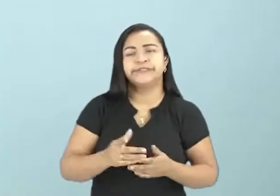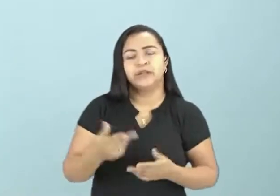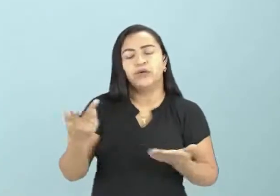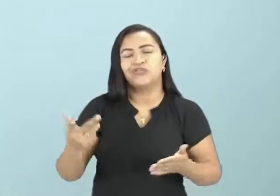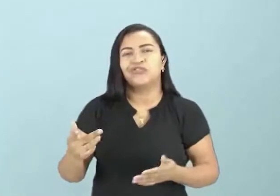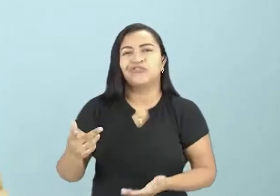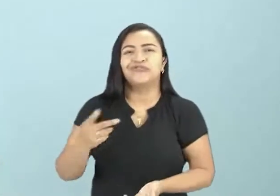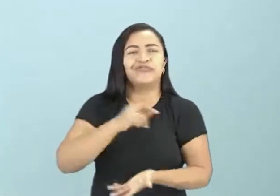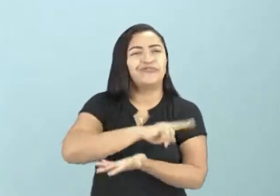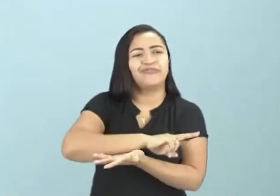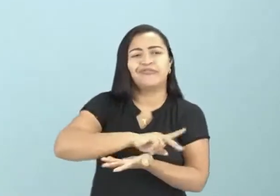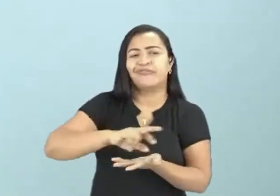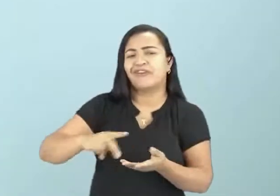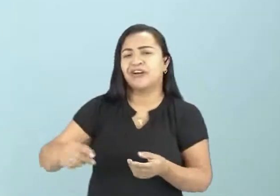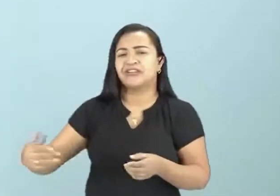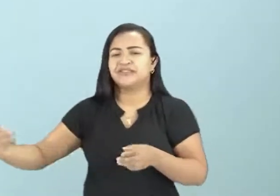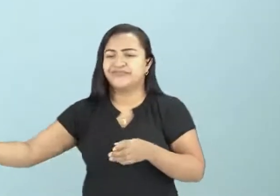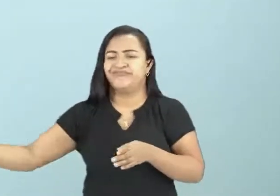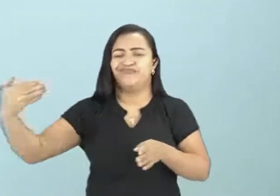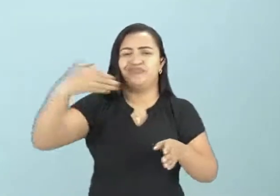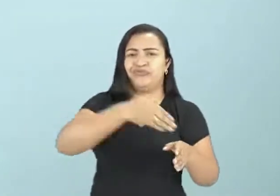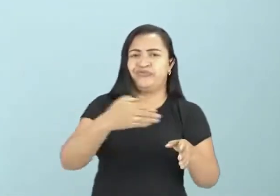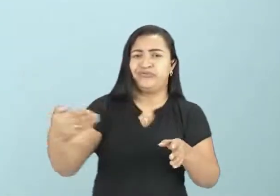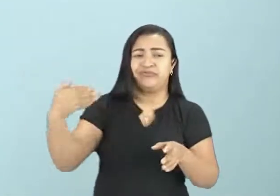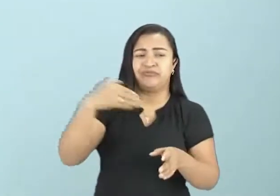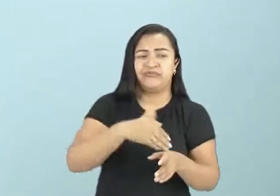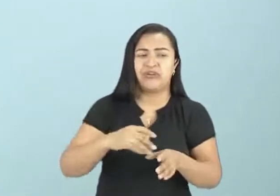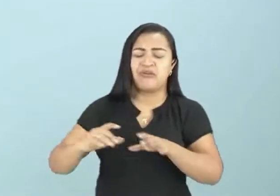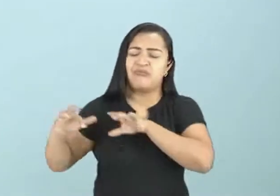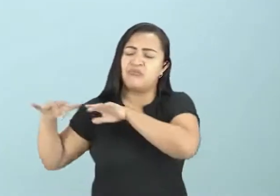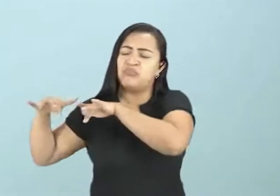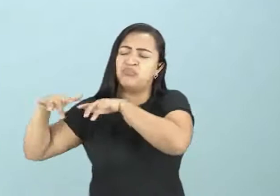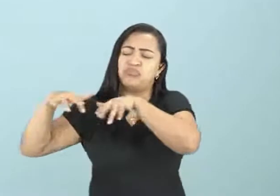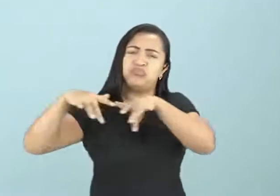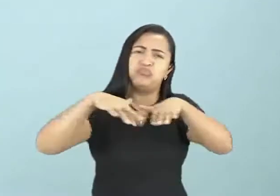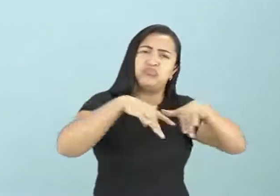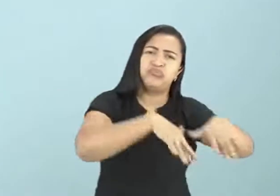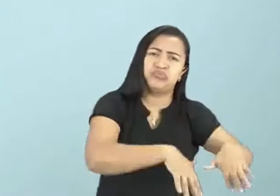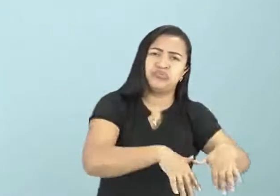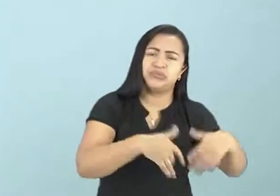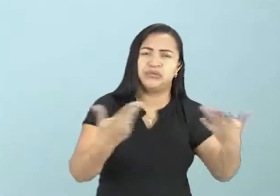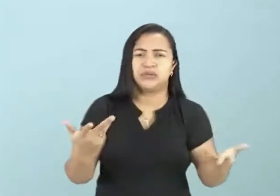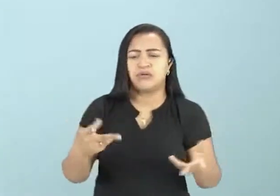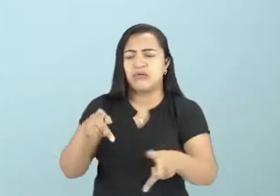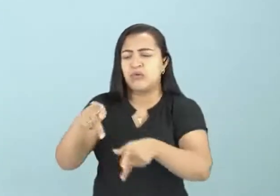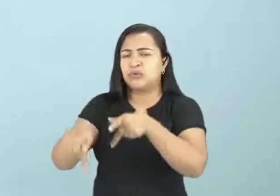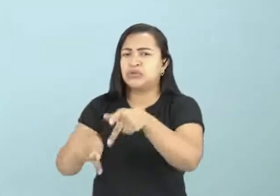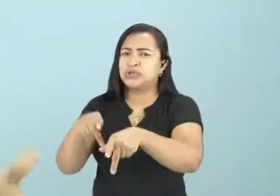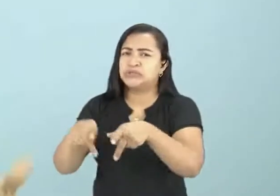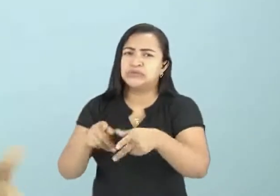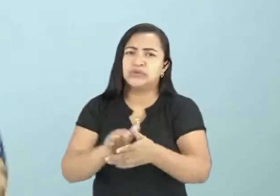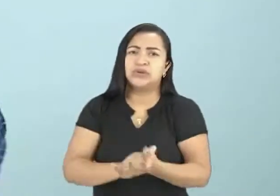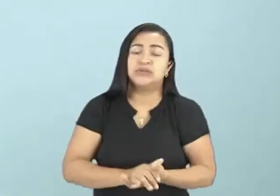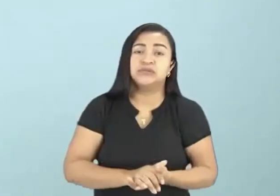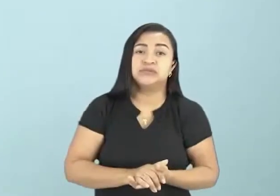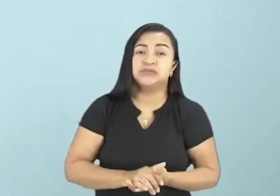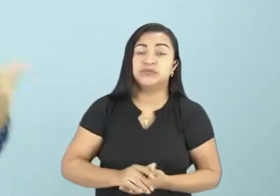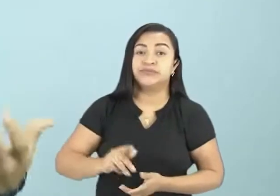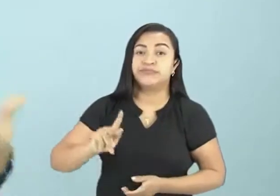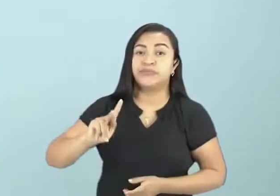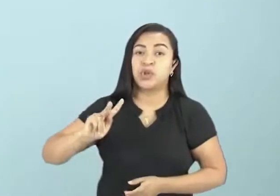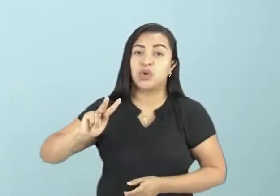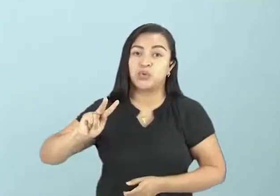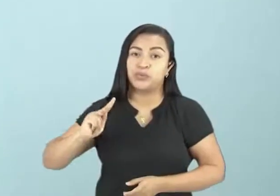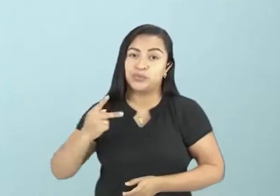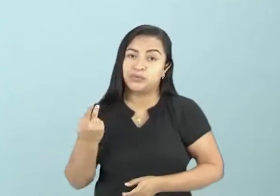história foi invadida, foi tomada, então isso prejudica as nações que sobreviveram nesse território, como os hebreus,